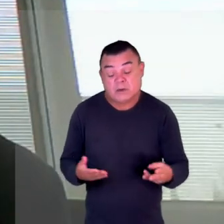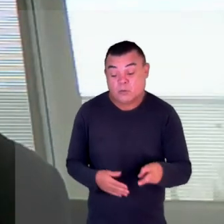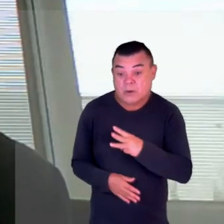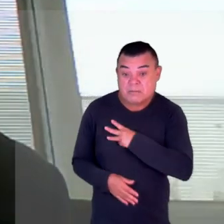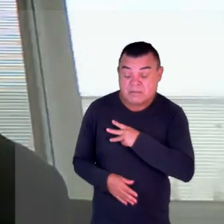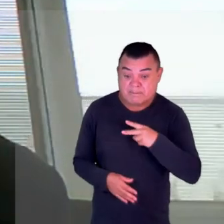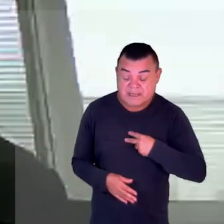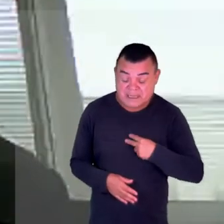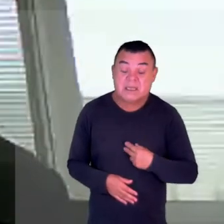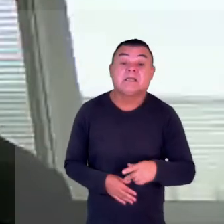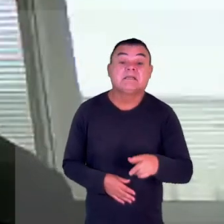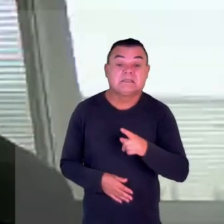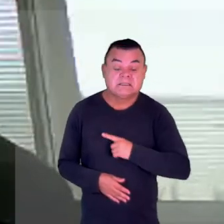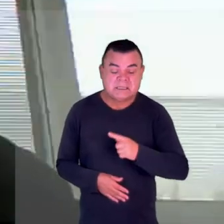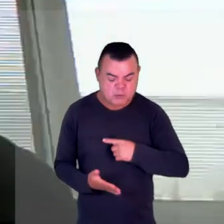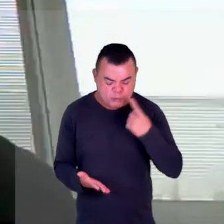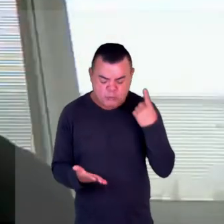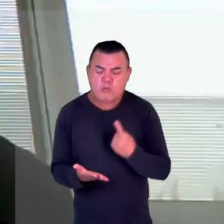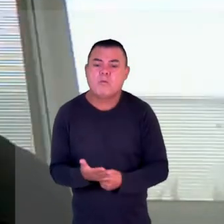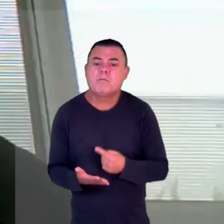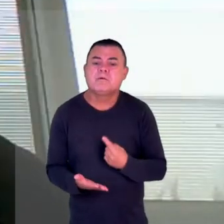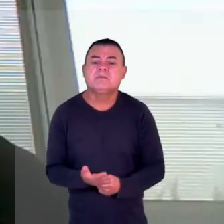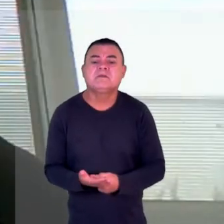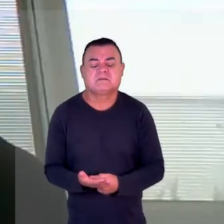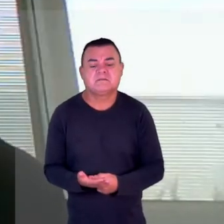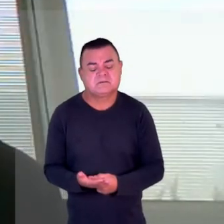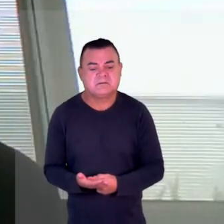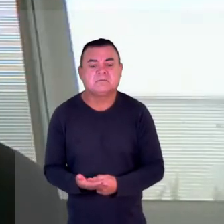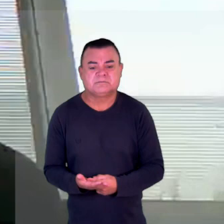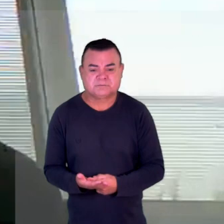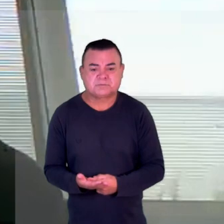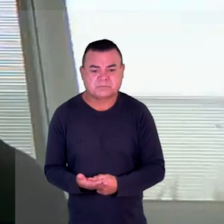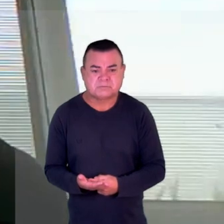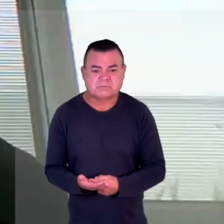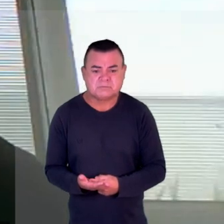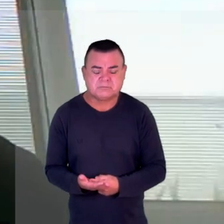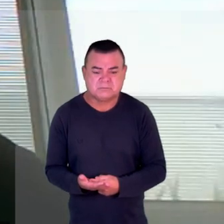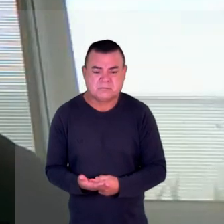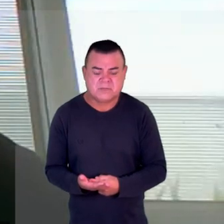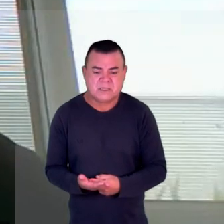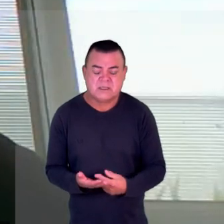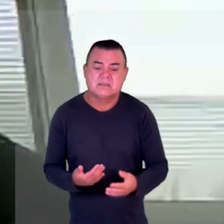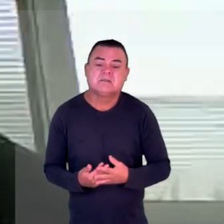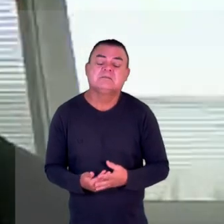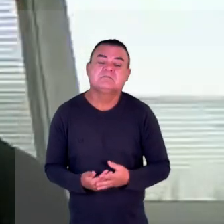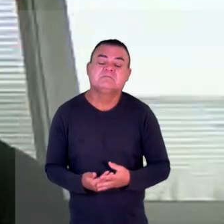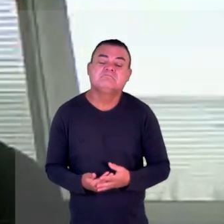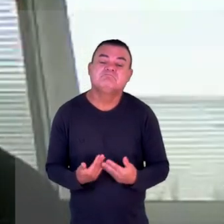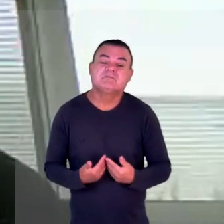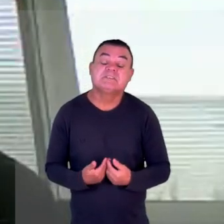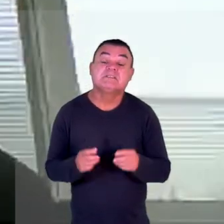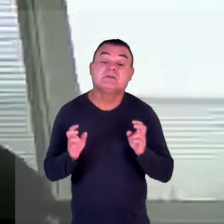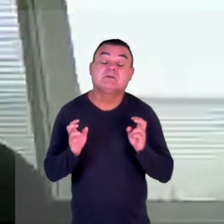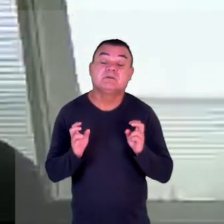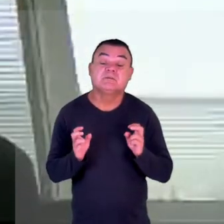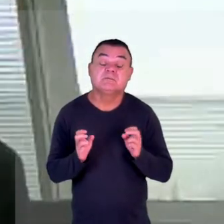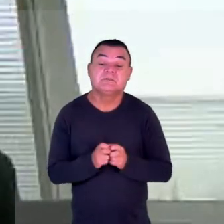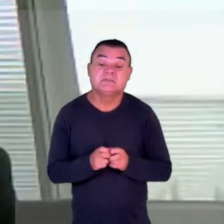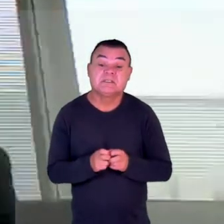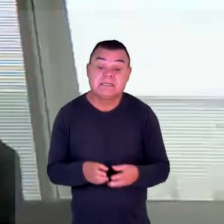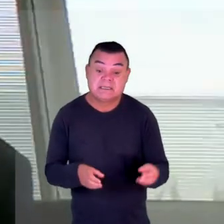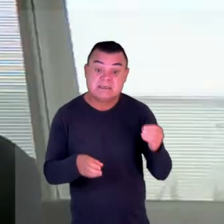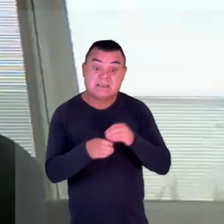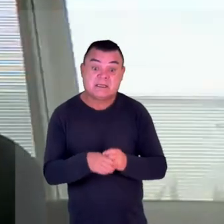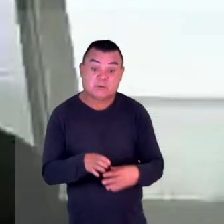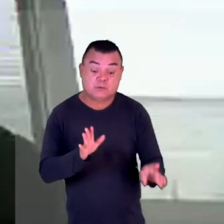é de raiz né que é efetivamente na doutrina dos Direitos Humanos né está